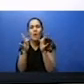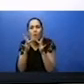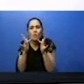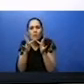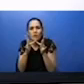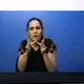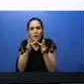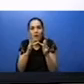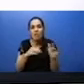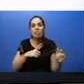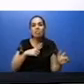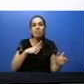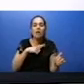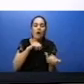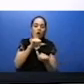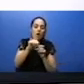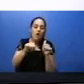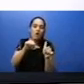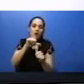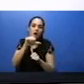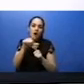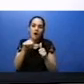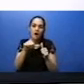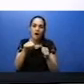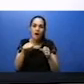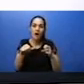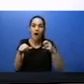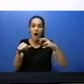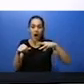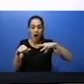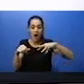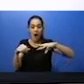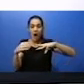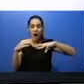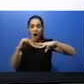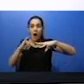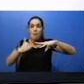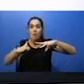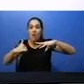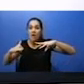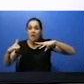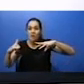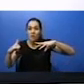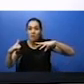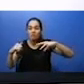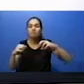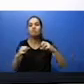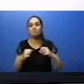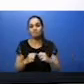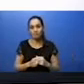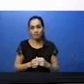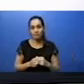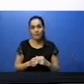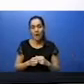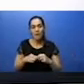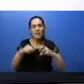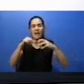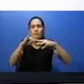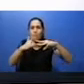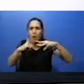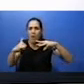si, formando uma estrutura molecular denominada complexo ativado. Então, para que as moléculas